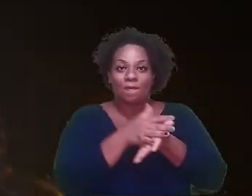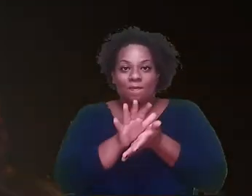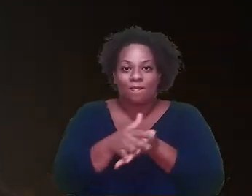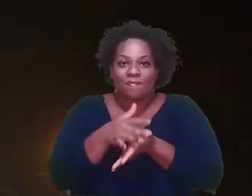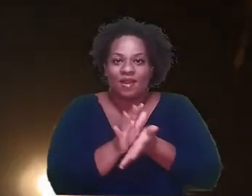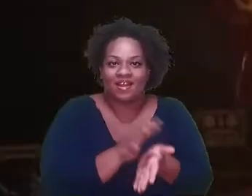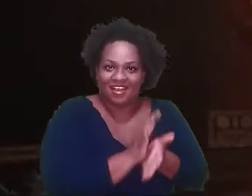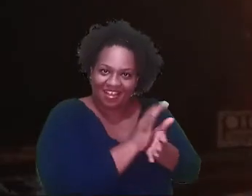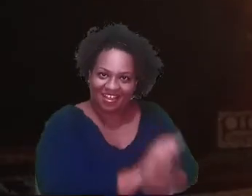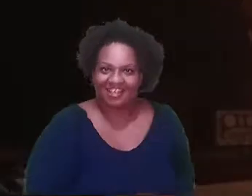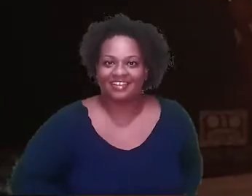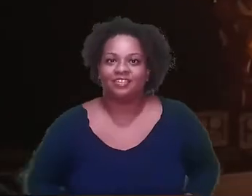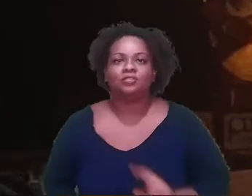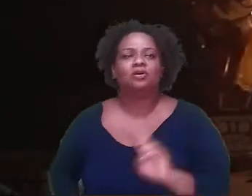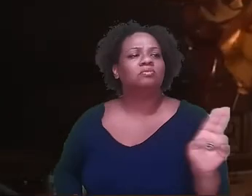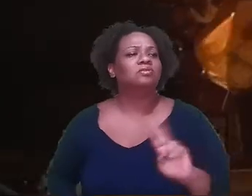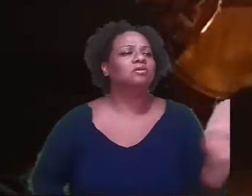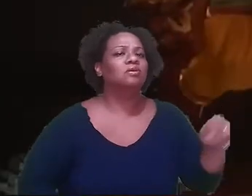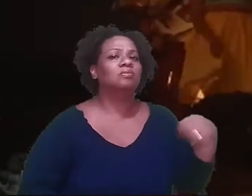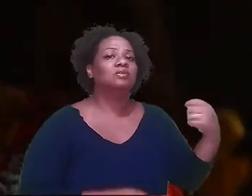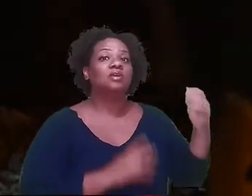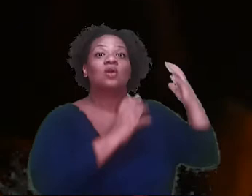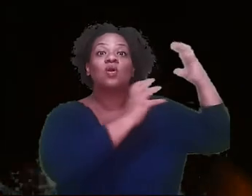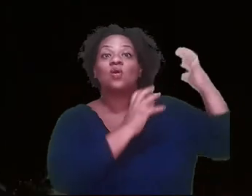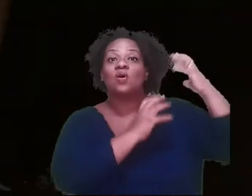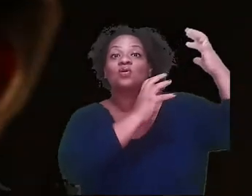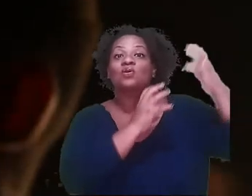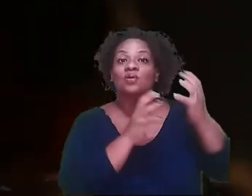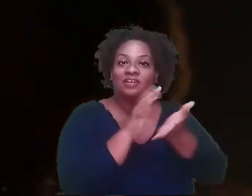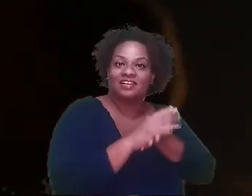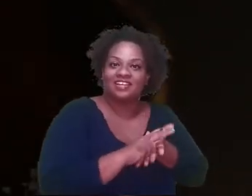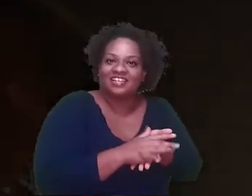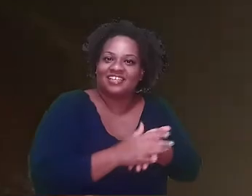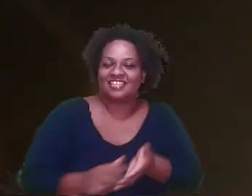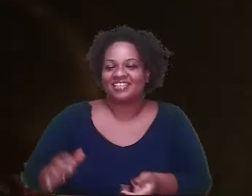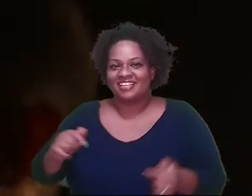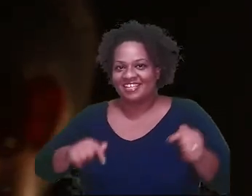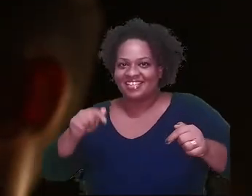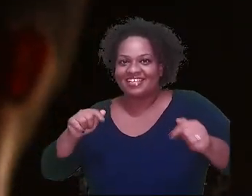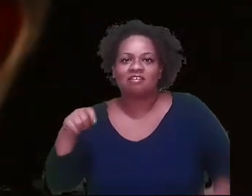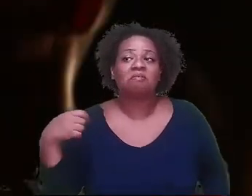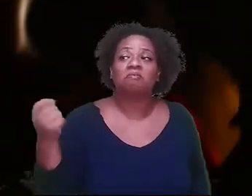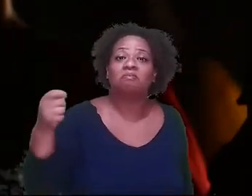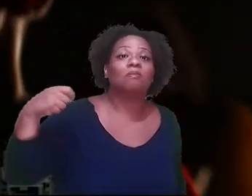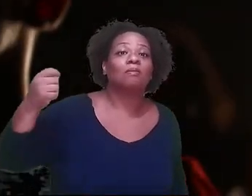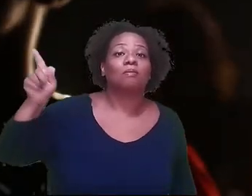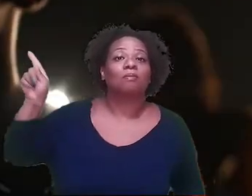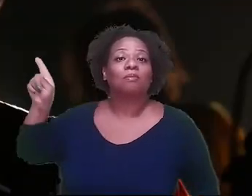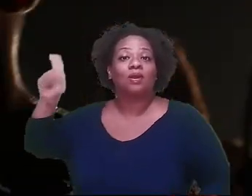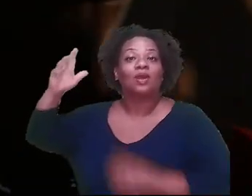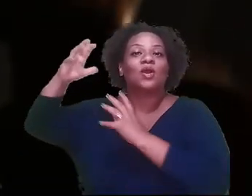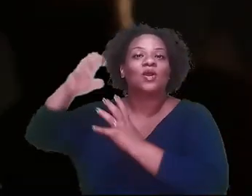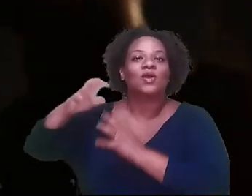de Ubingada. Eu digo o nome desse coco, eu digo o nome desse coco. É o Coco de Ubingada. Diga lá que coco é ele. É